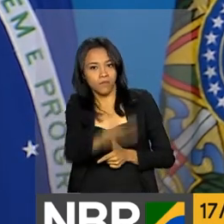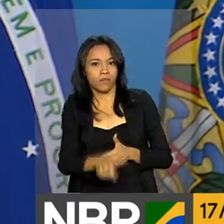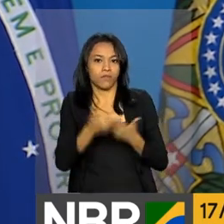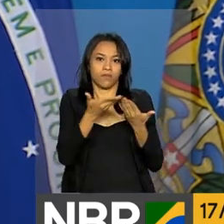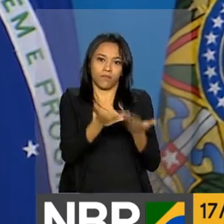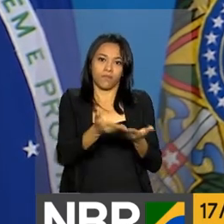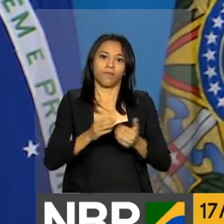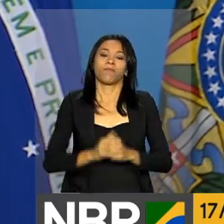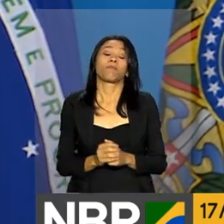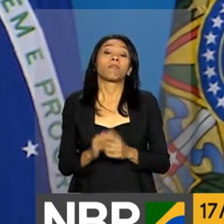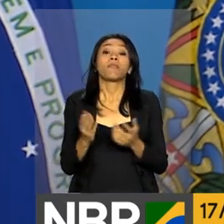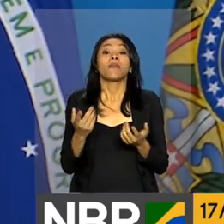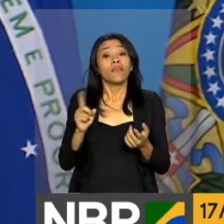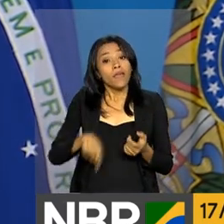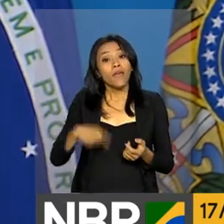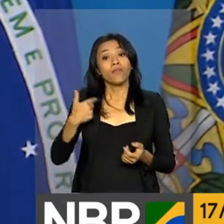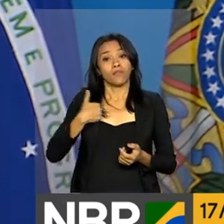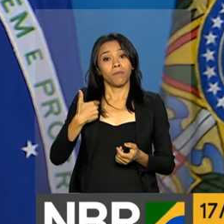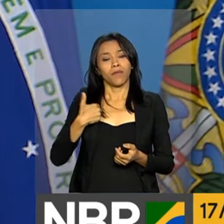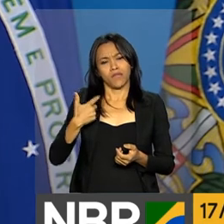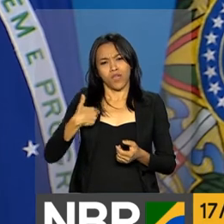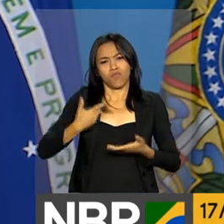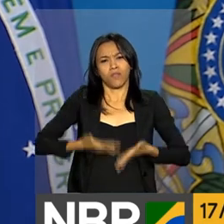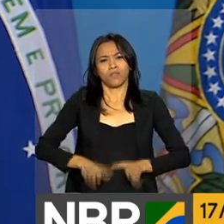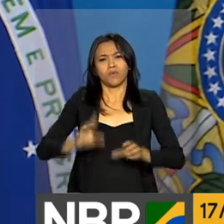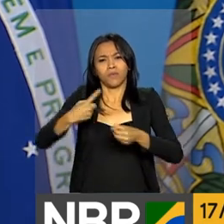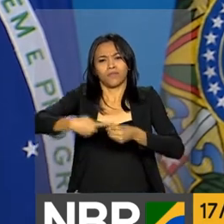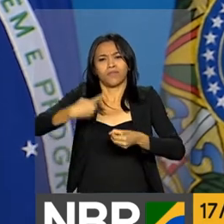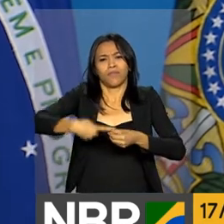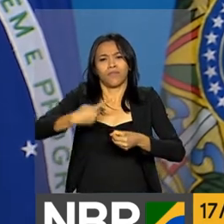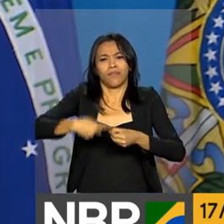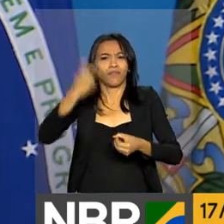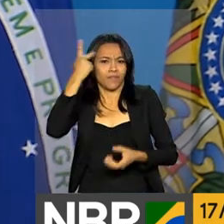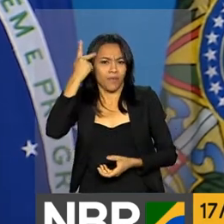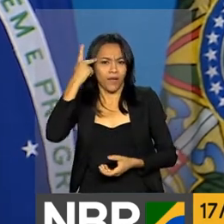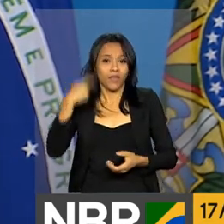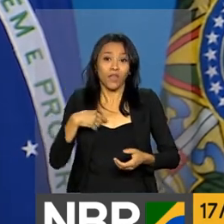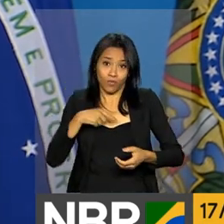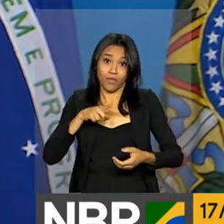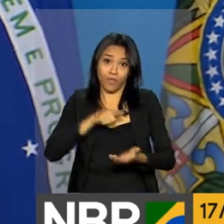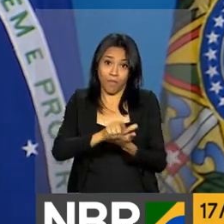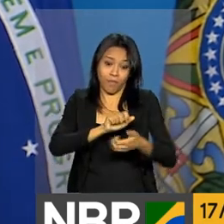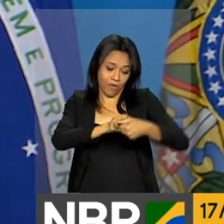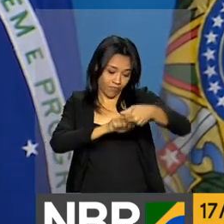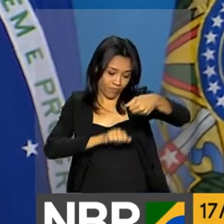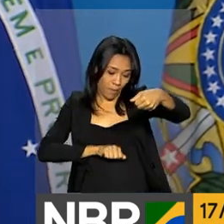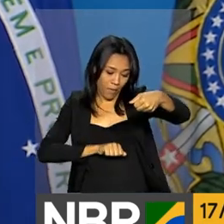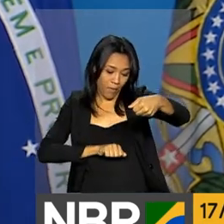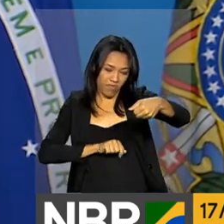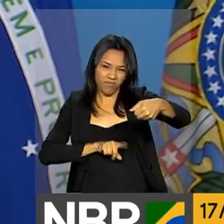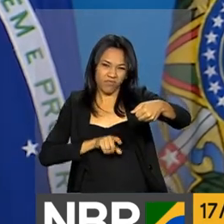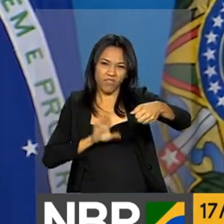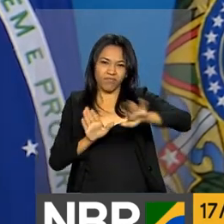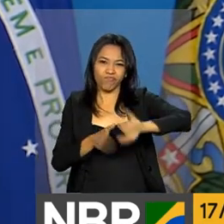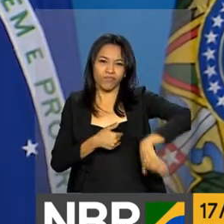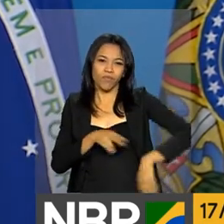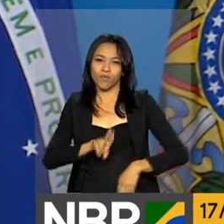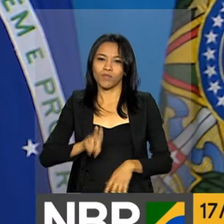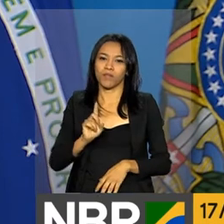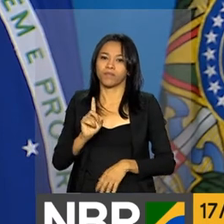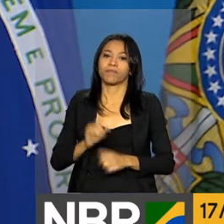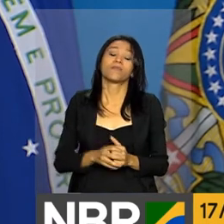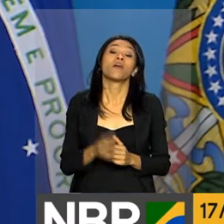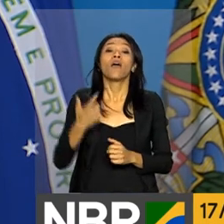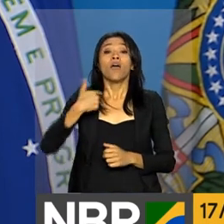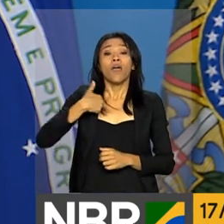cliente. E é interessante, eu sou de uma pequena cidade do interior, eu tenho um discurso escrito aqui, mas não vou usar o discurso escrito, eu sou de uma pequena